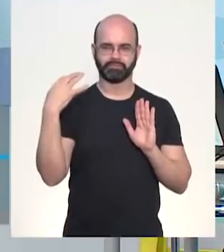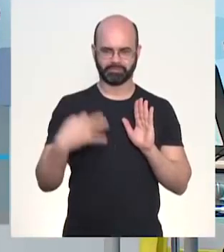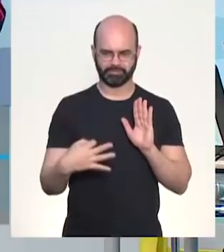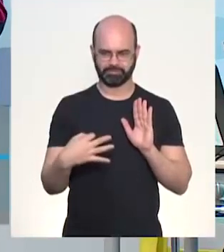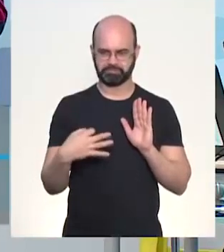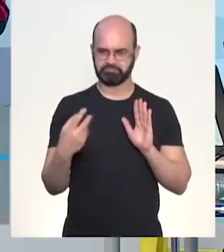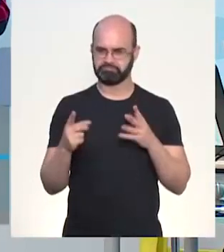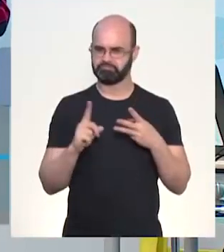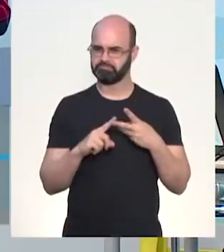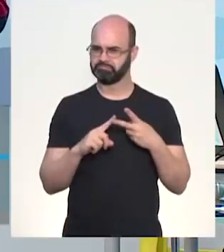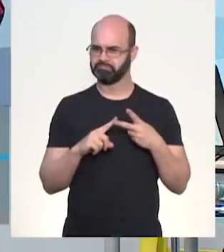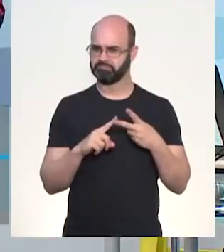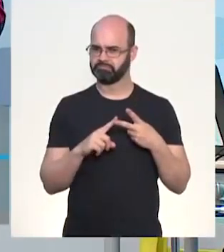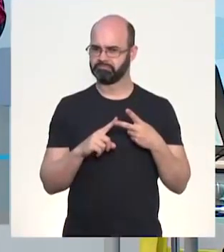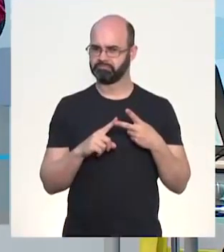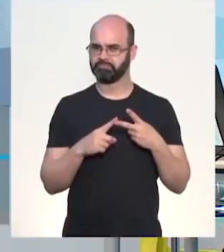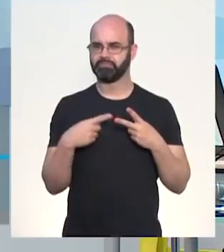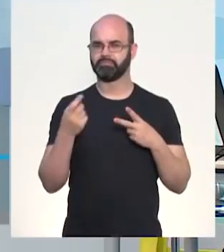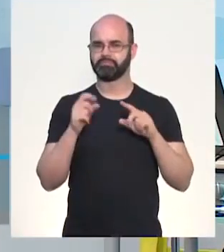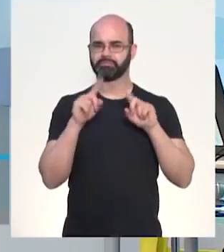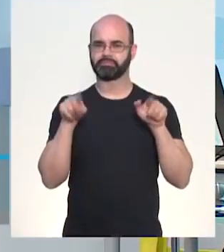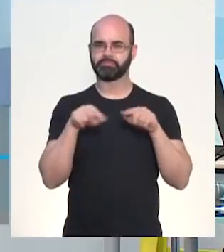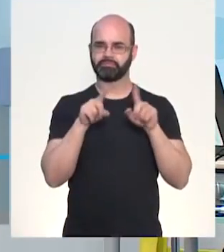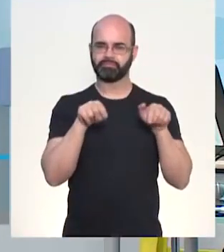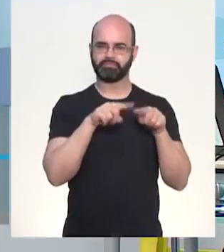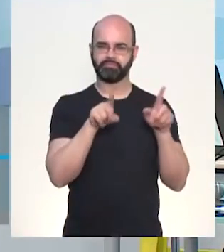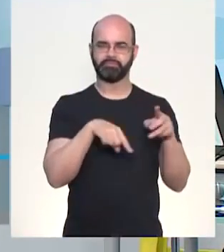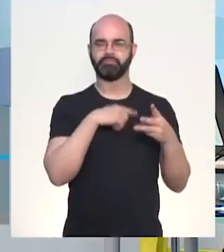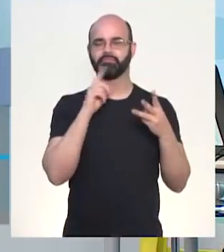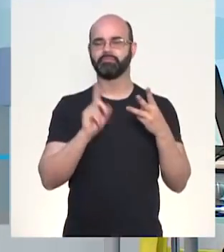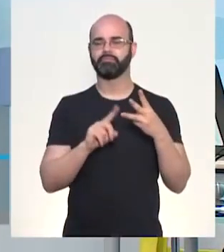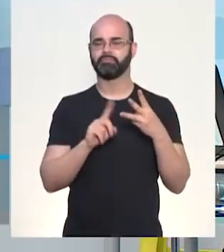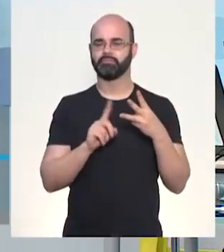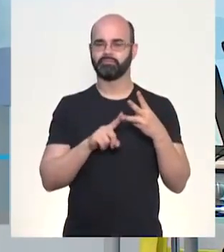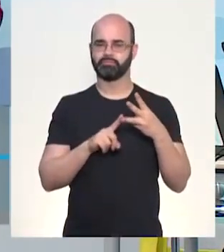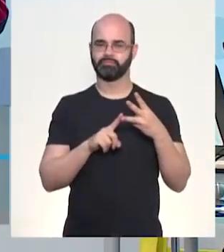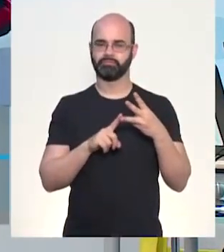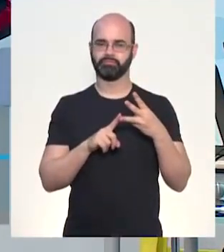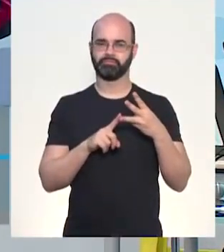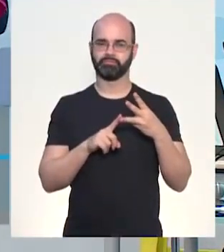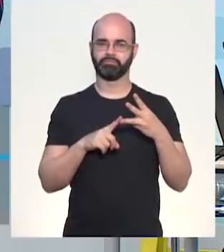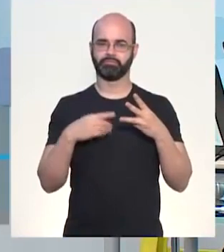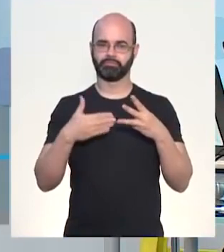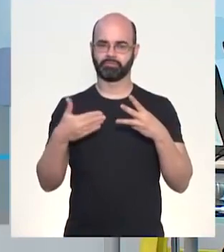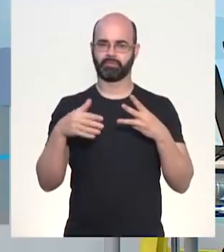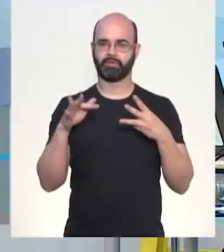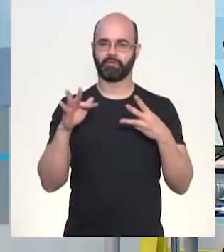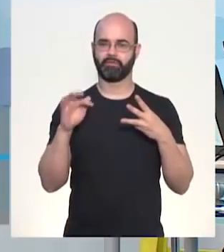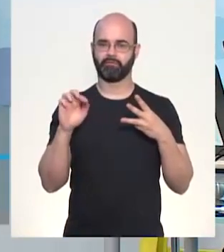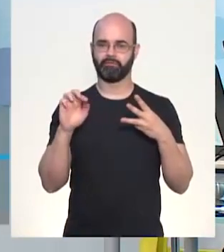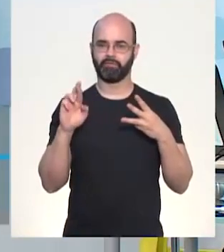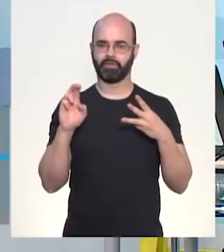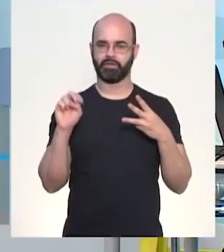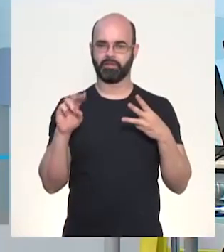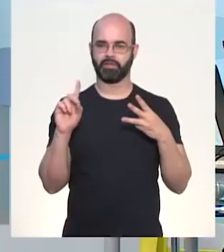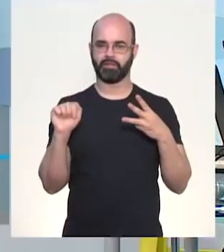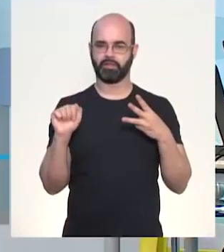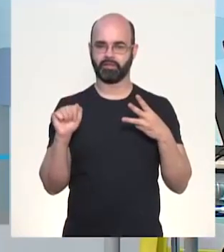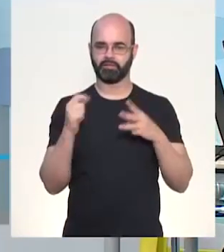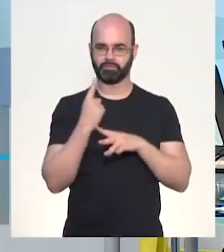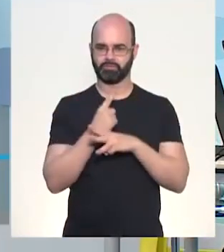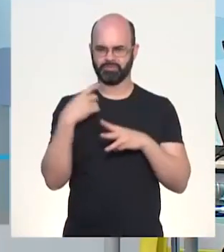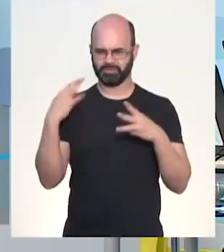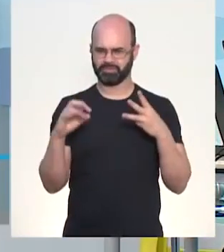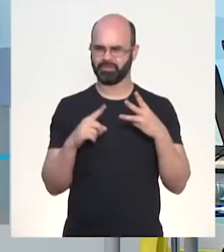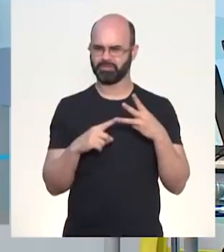sequência de quadradinhos, de figuras? E na terceira, a lei de formação, a sequência que a Fernanda encontrou, é